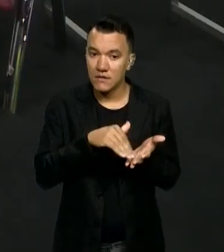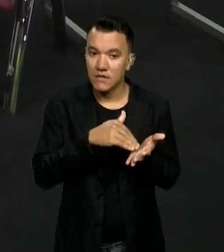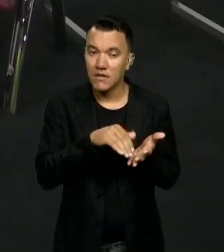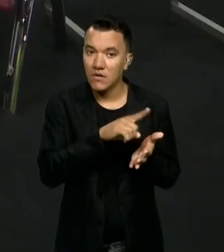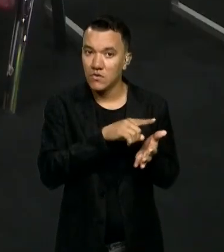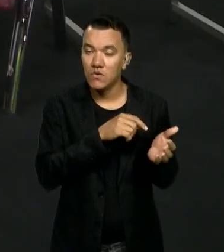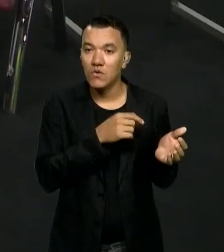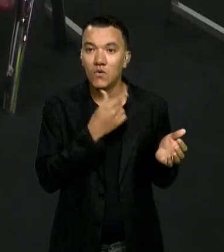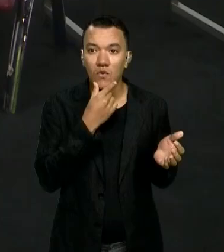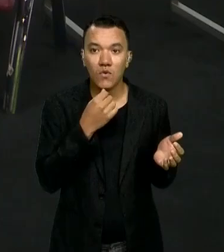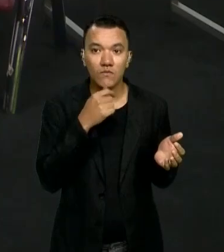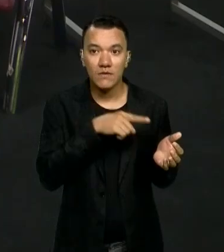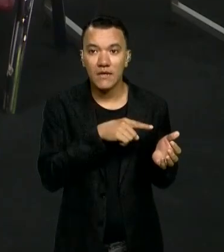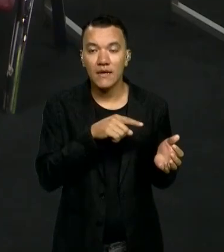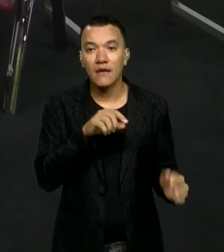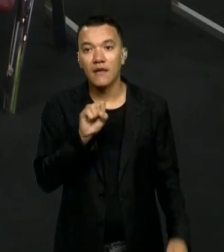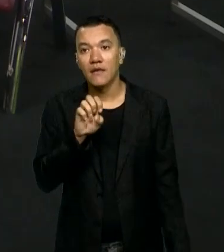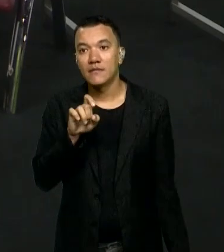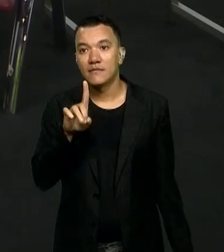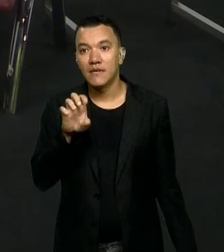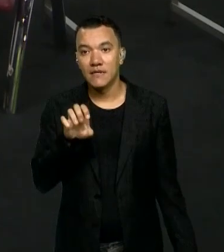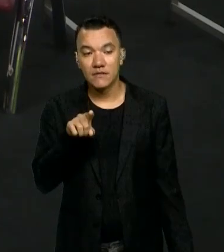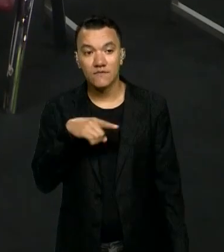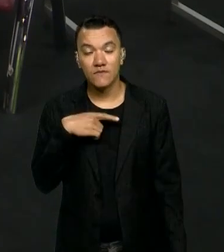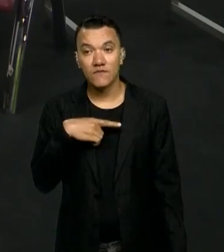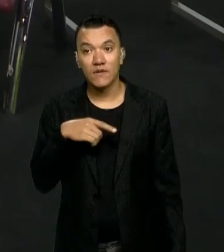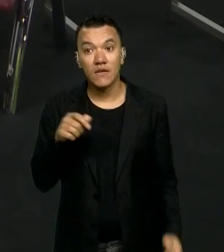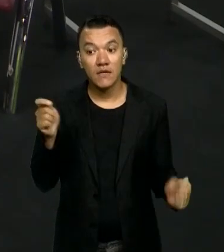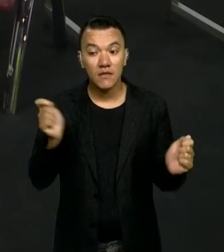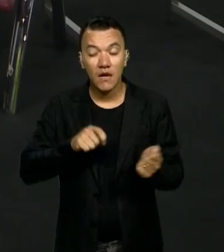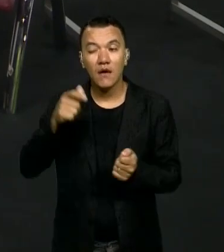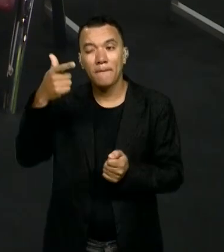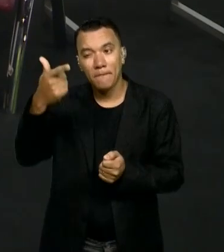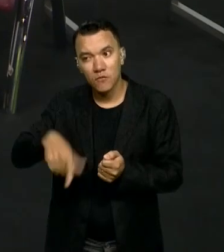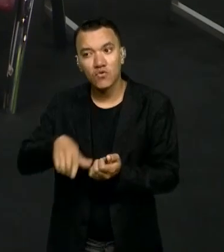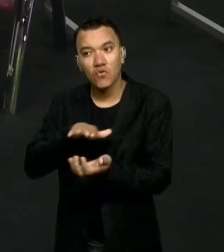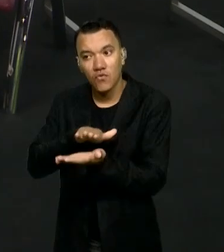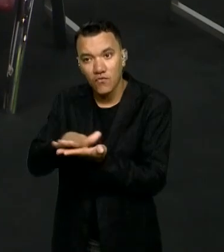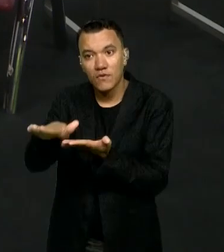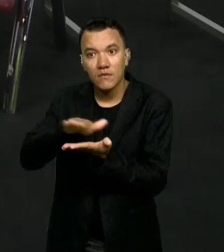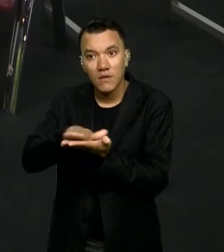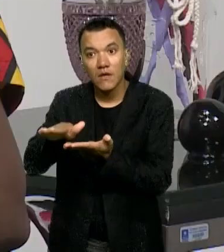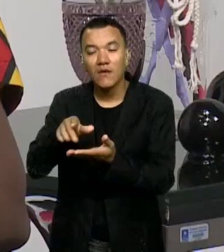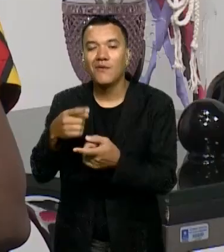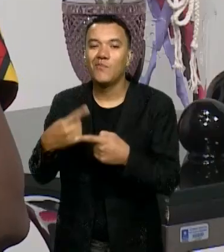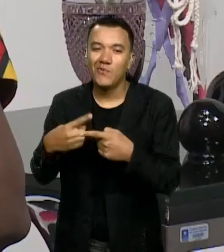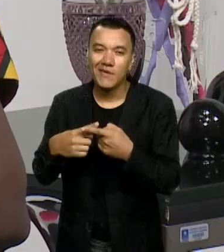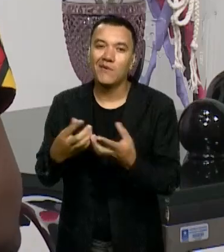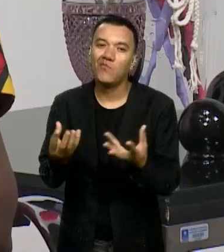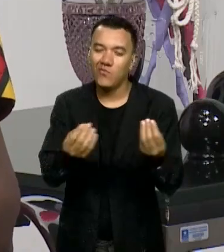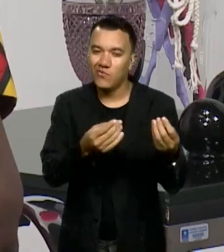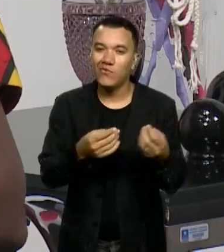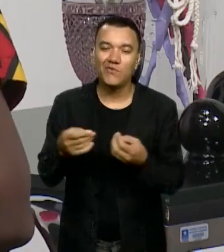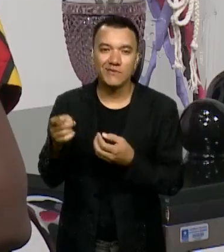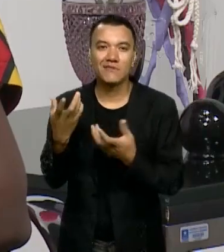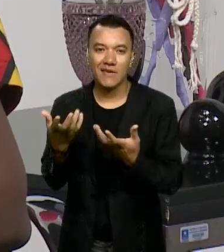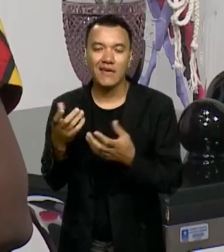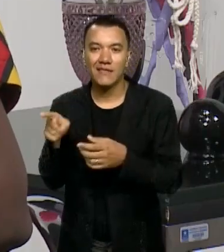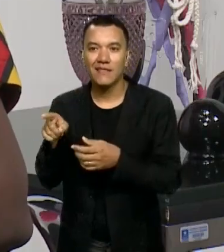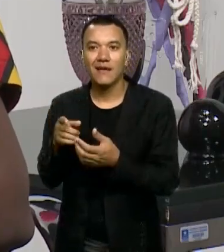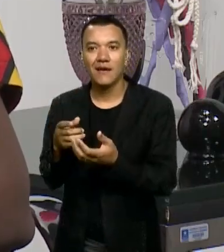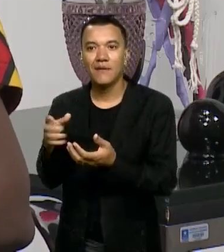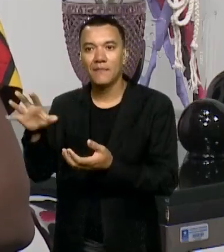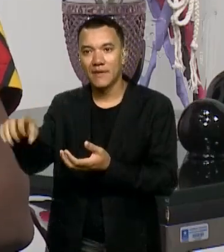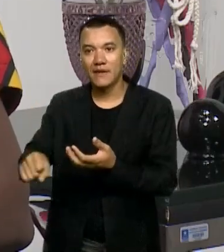com o secretário da sede, a possibilidade de novas impressões, porque há uma procura muito grande, e para